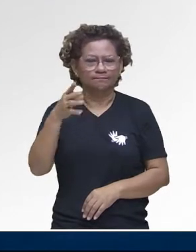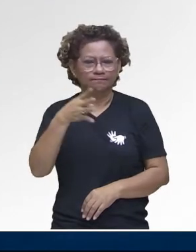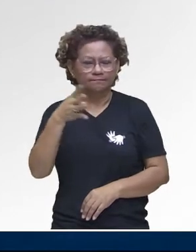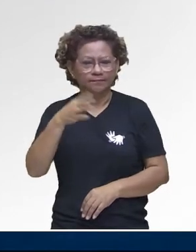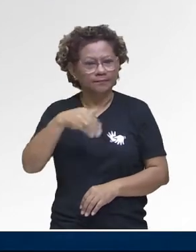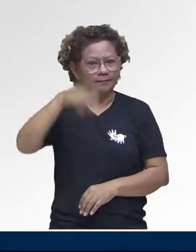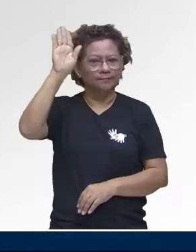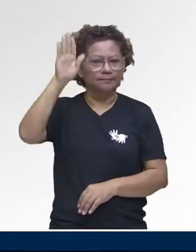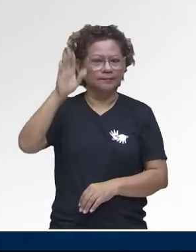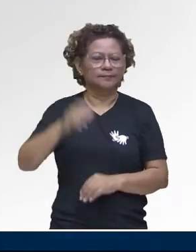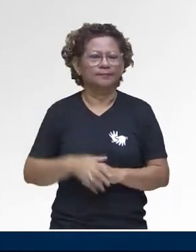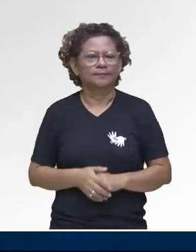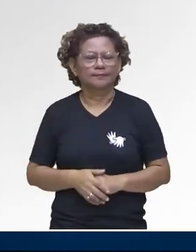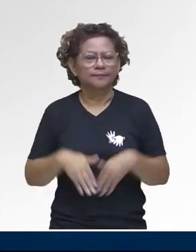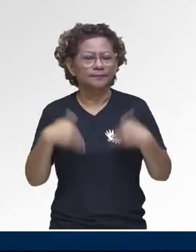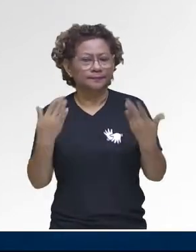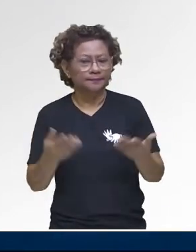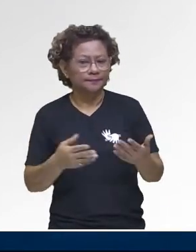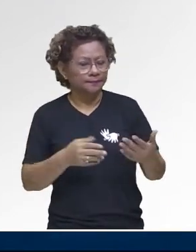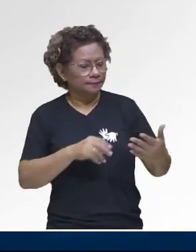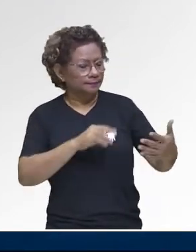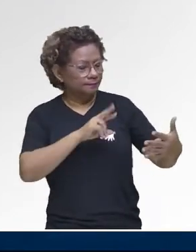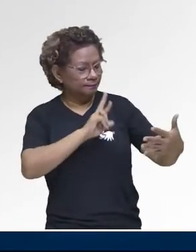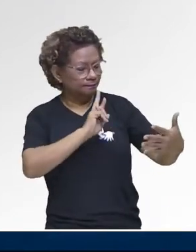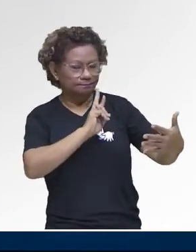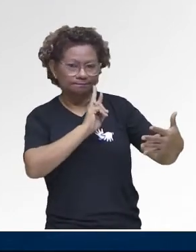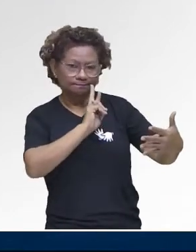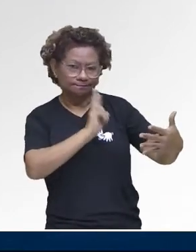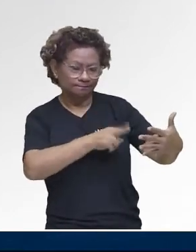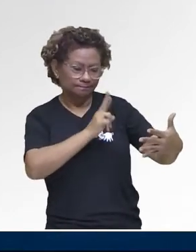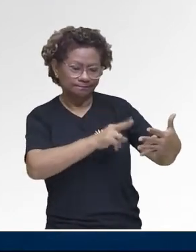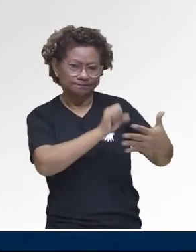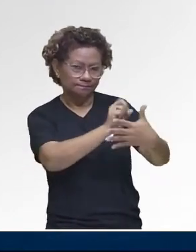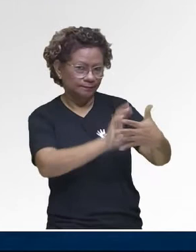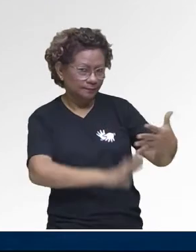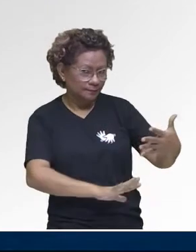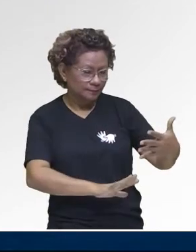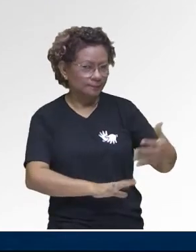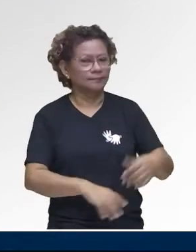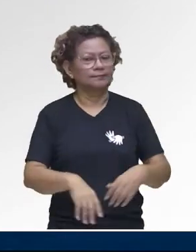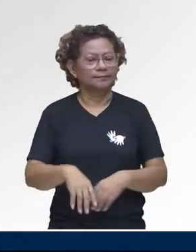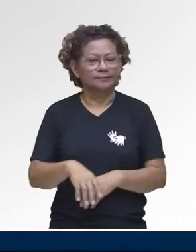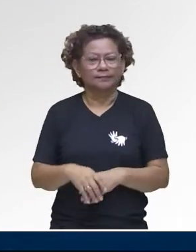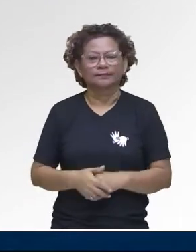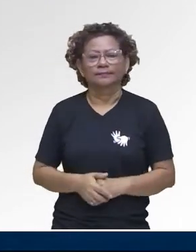Temos então o nosso desafio que traz a seguinte proposta. O João tem